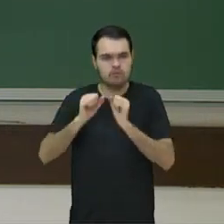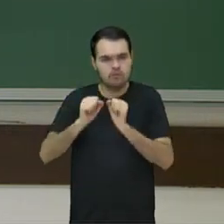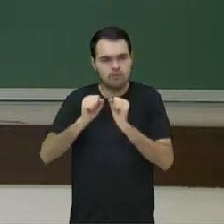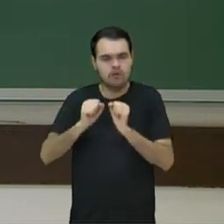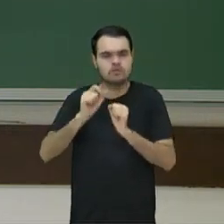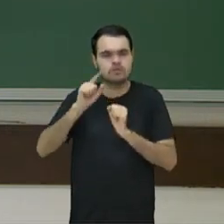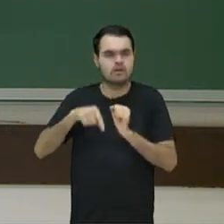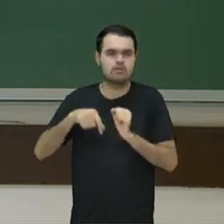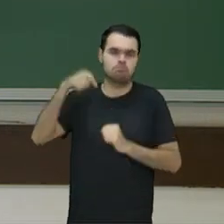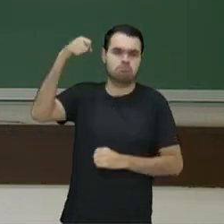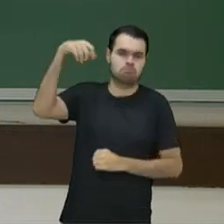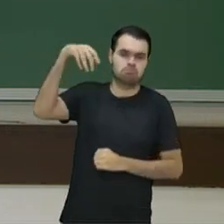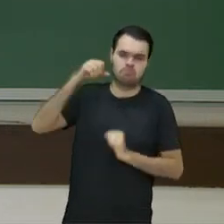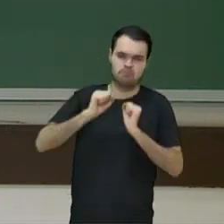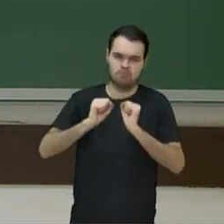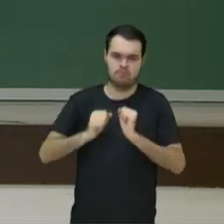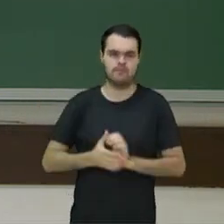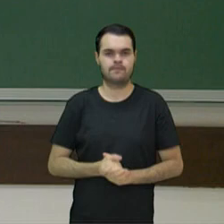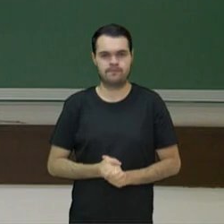ser uma lâmpada.